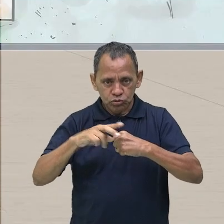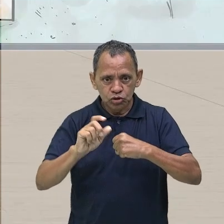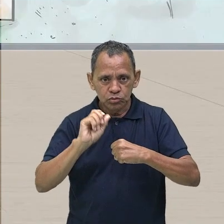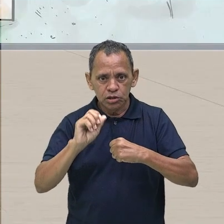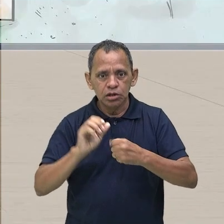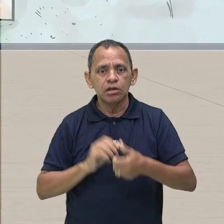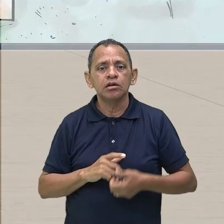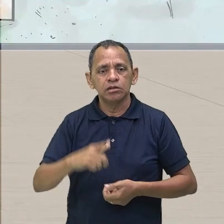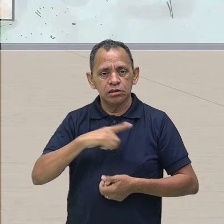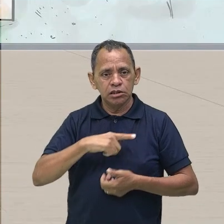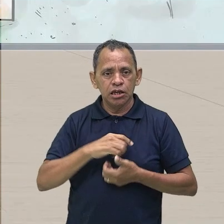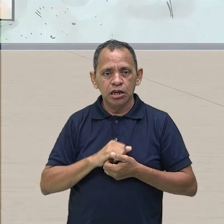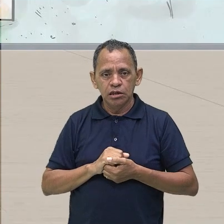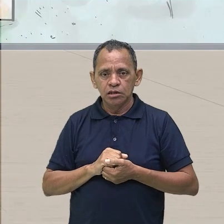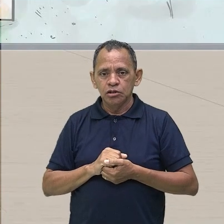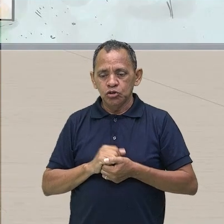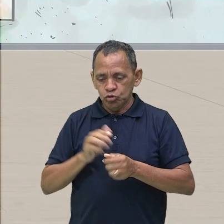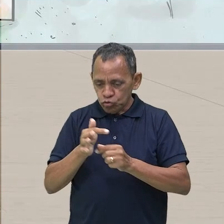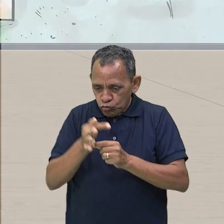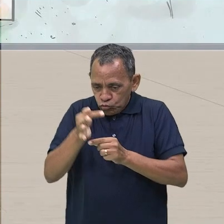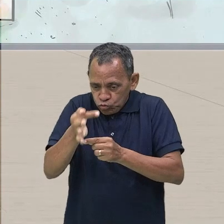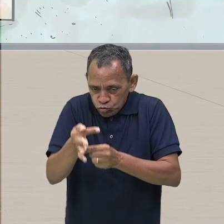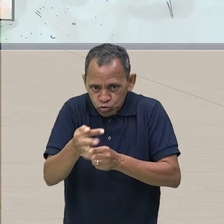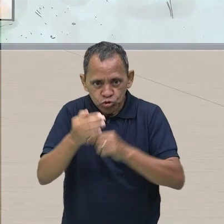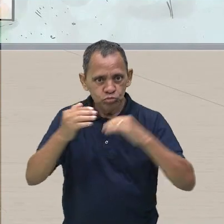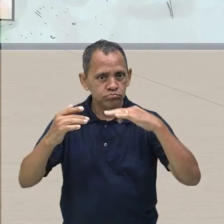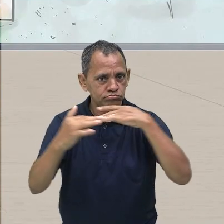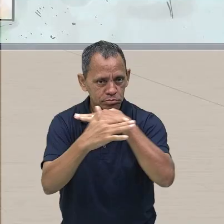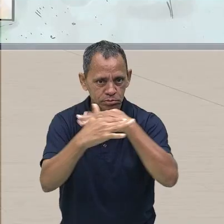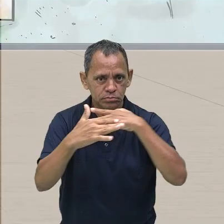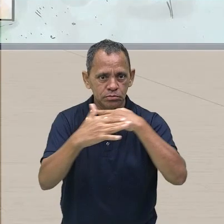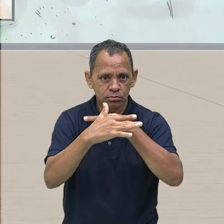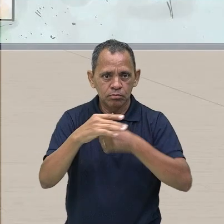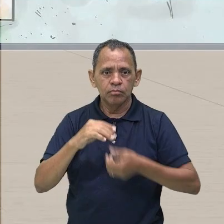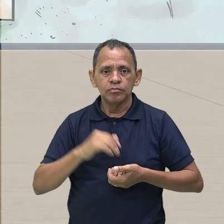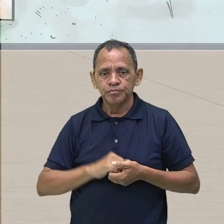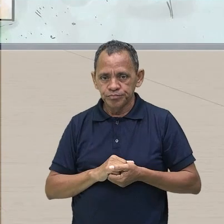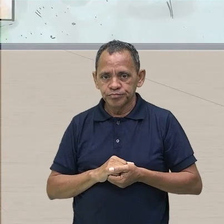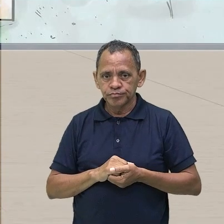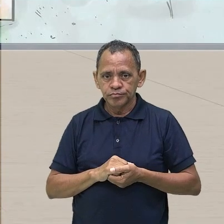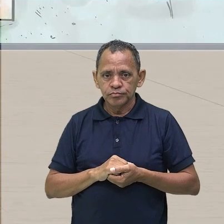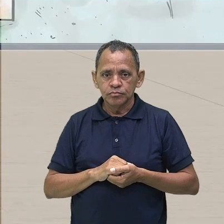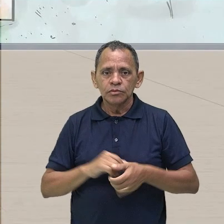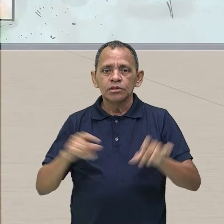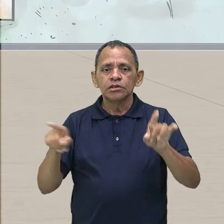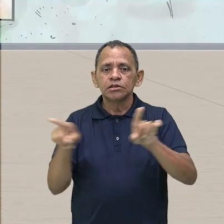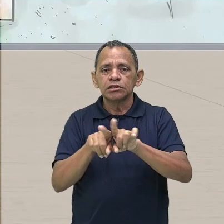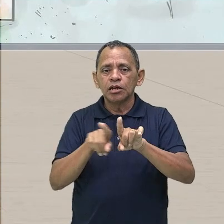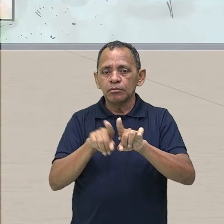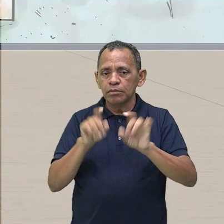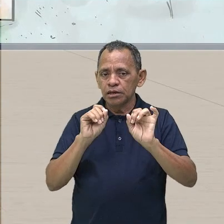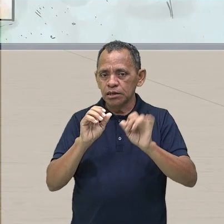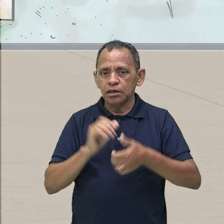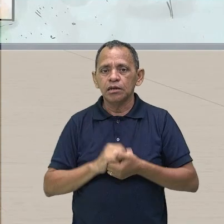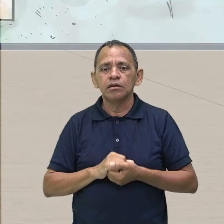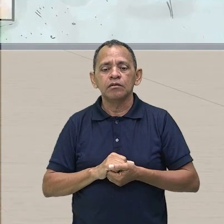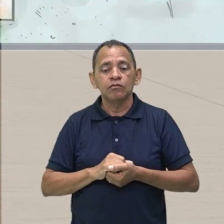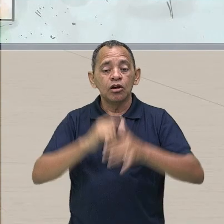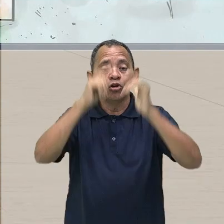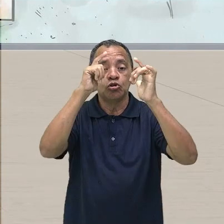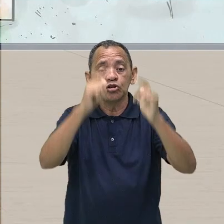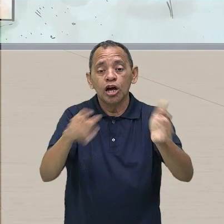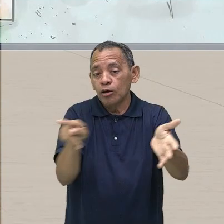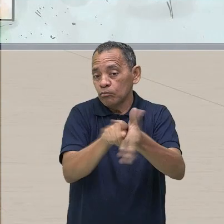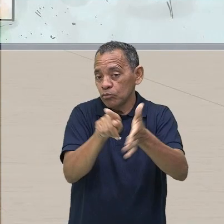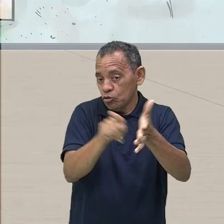se tornando uma cidade futuramente. Então, a vila, gente, também vai ser um lugar de vivência, né?